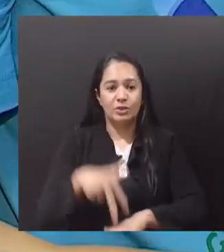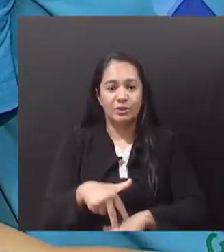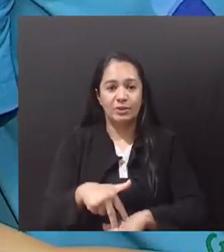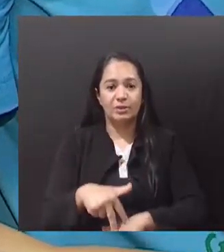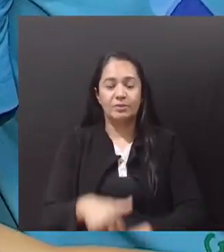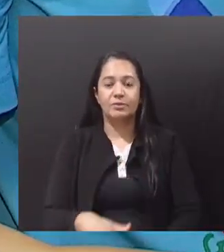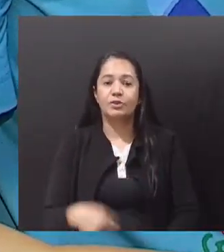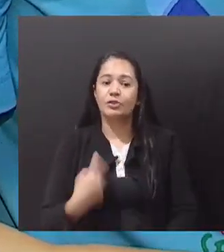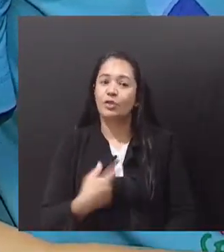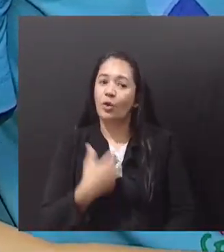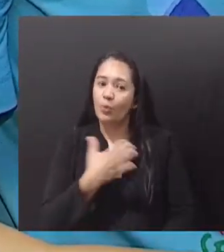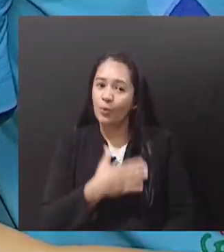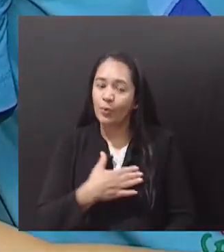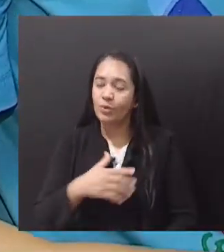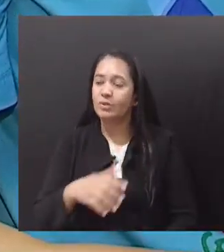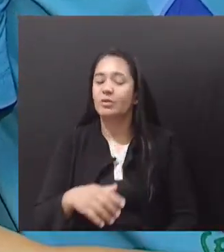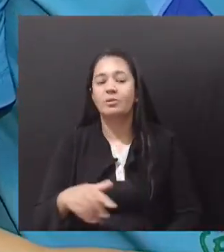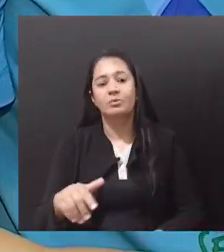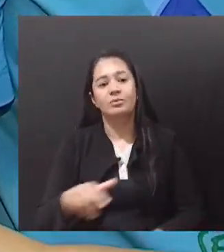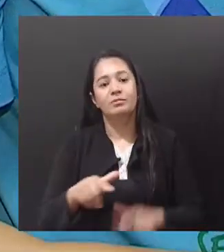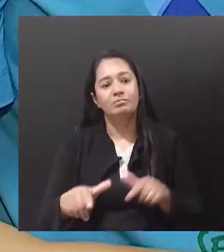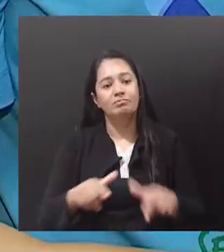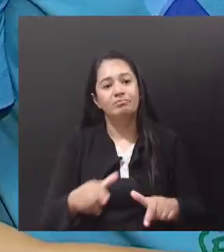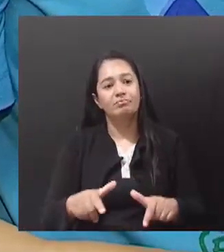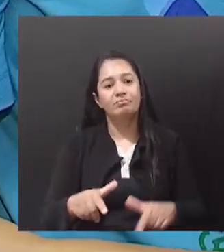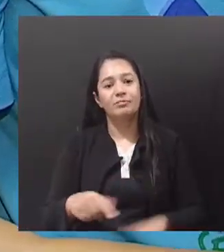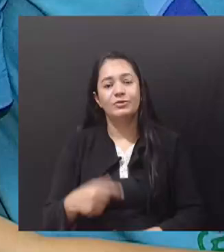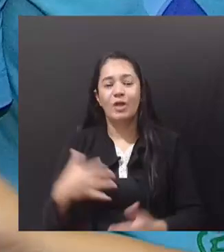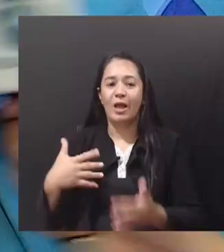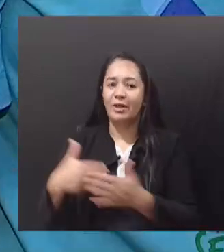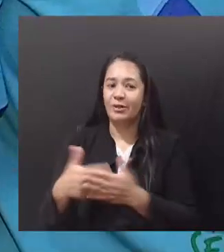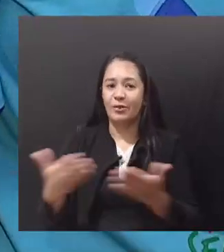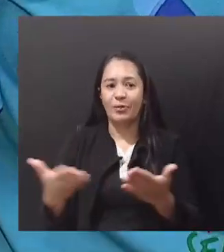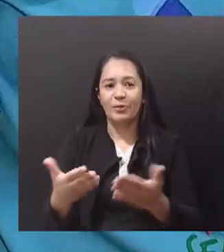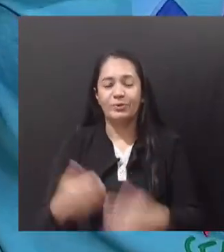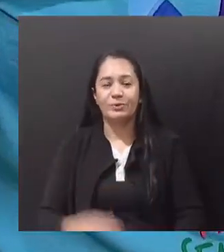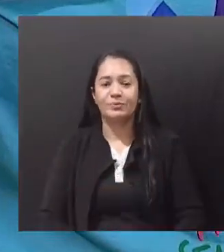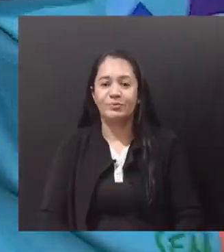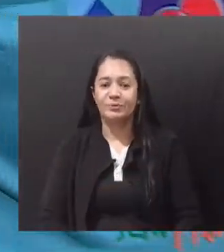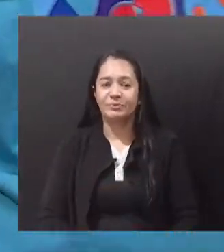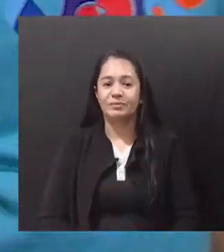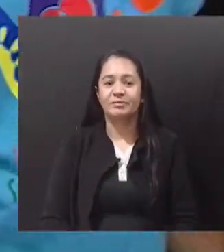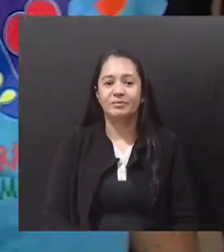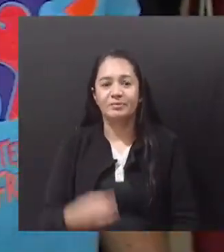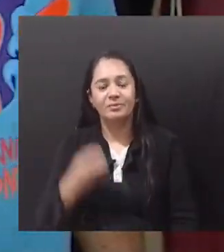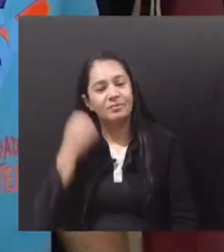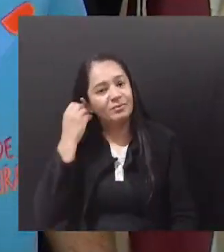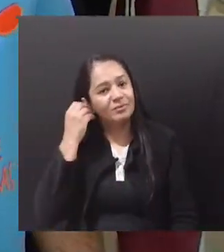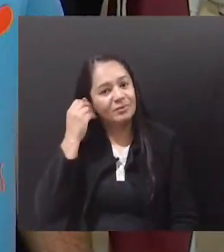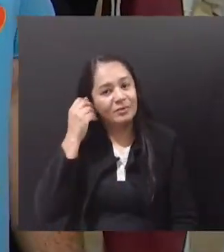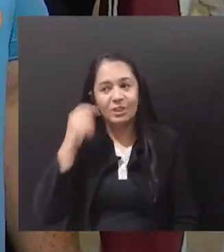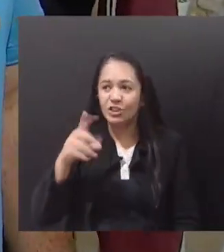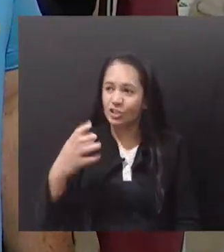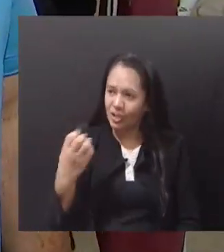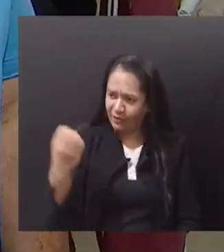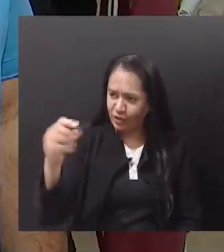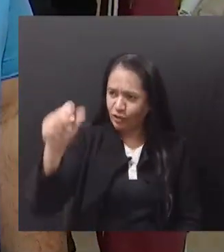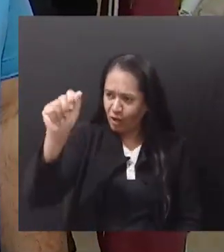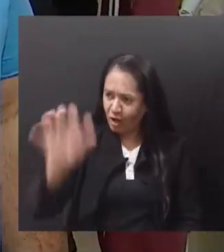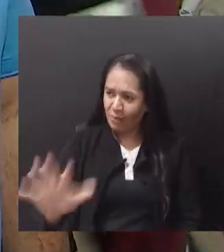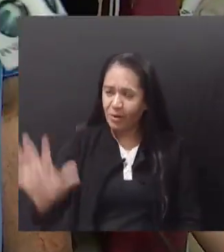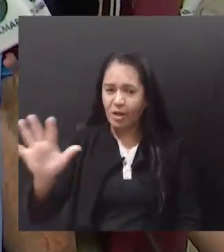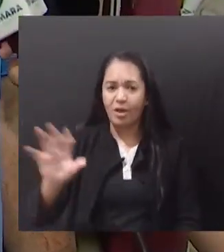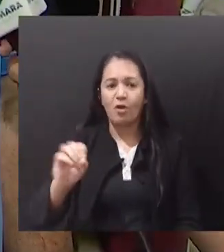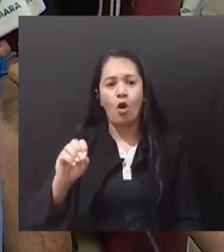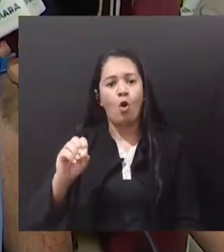nós gostamos do trabalho e assim foi, e estamos até hoje. Vocês já foram para a África, já foram em alguma missão ou a missão de vocês